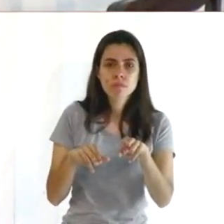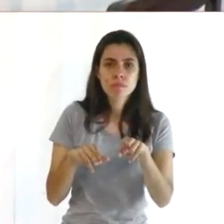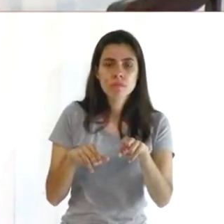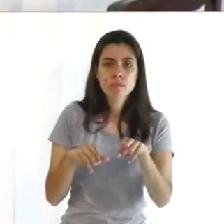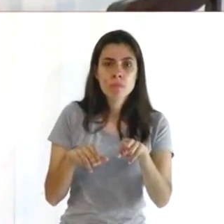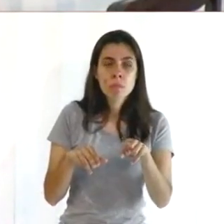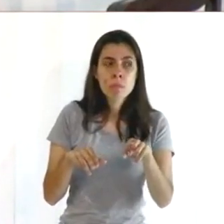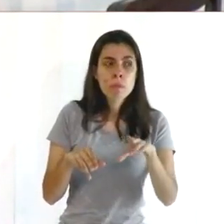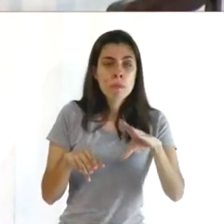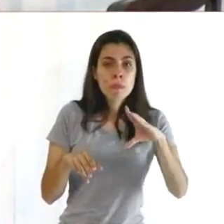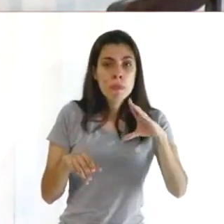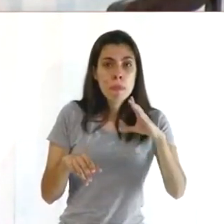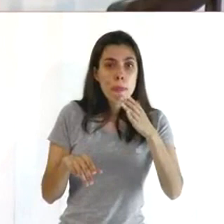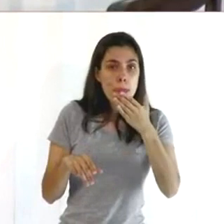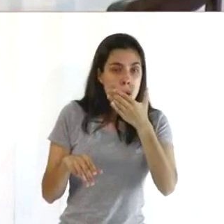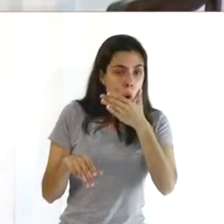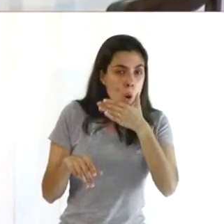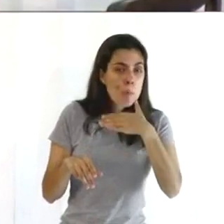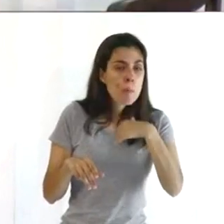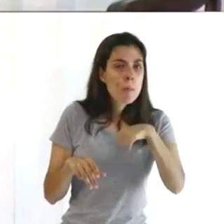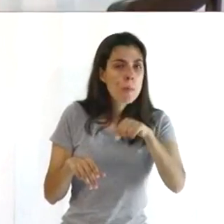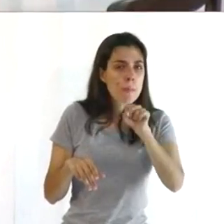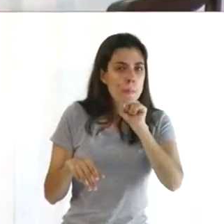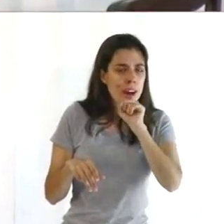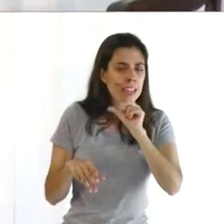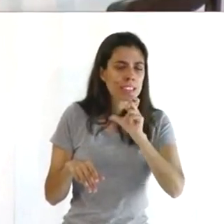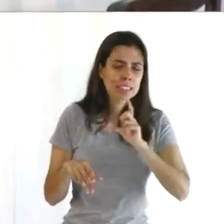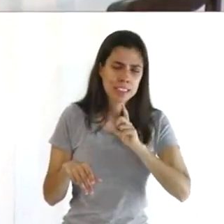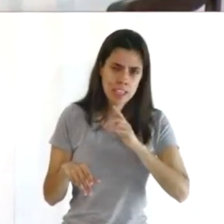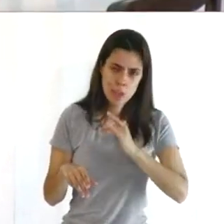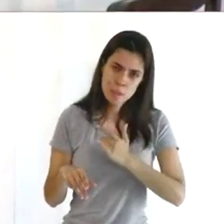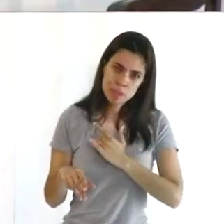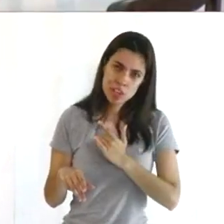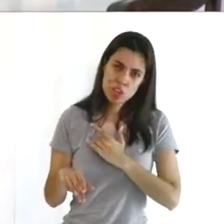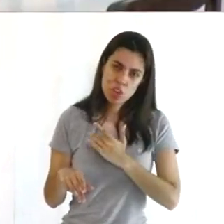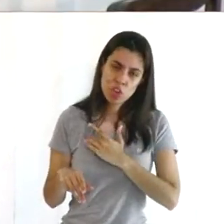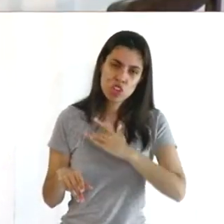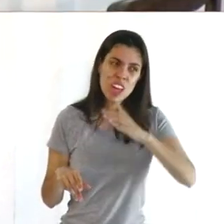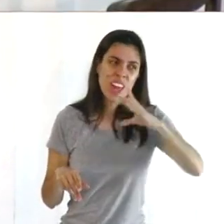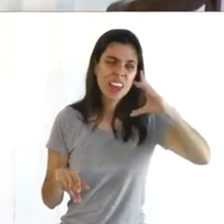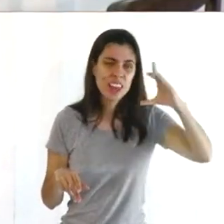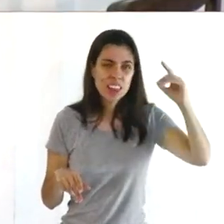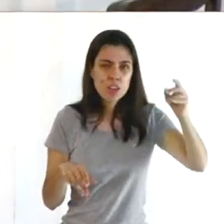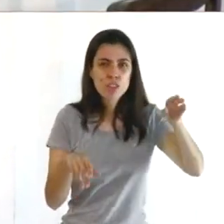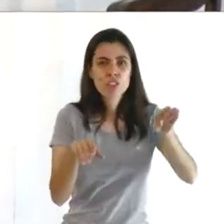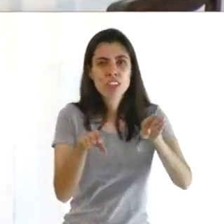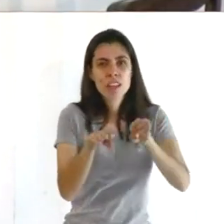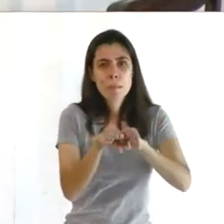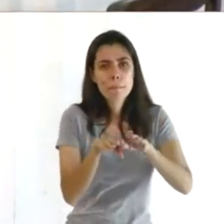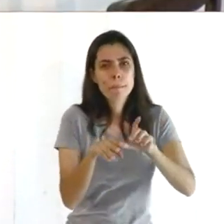temem, pois Ele conhece a nossa estrutura e sabe que somos pó.